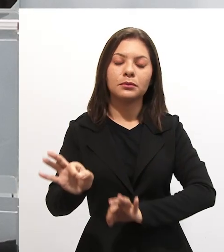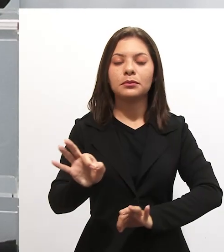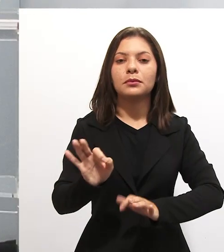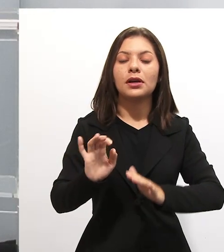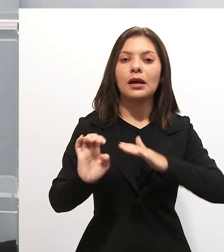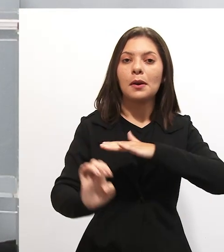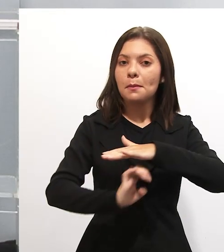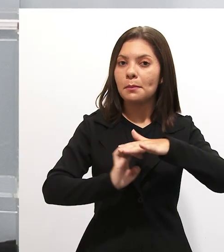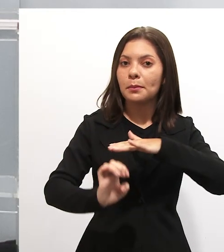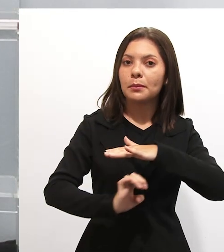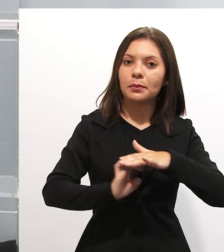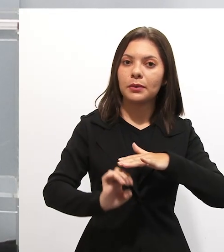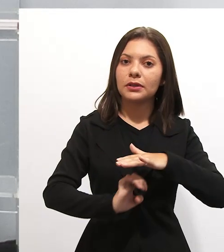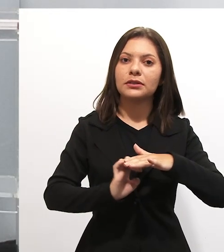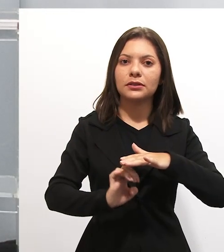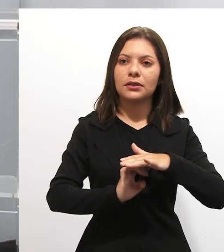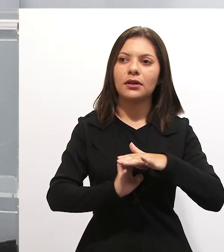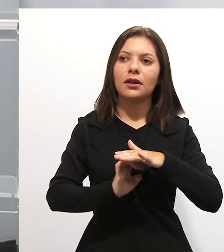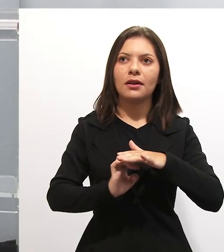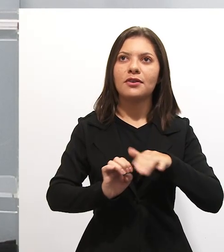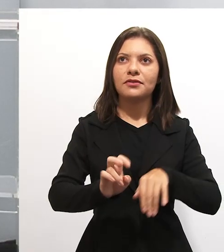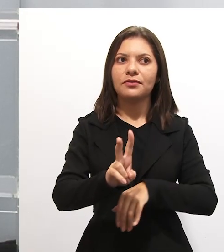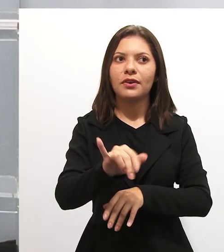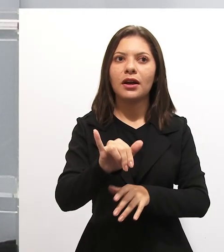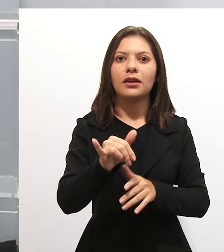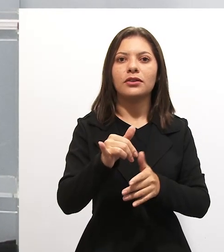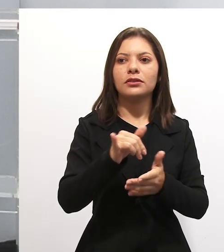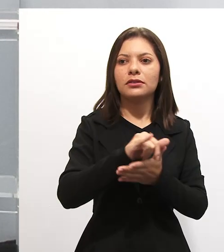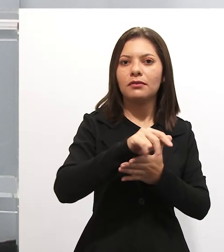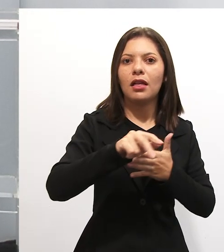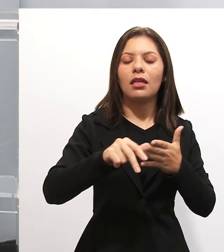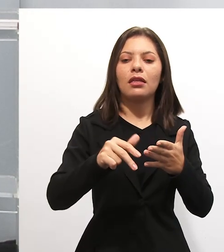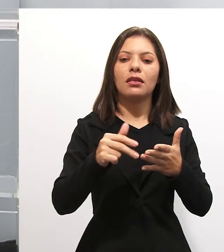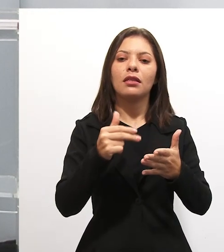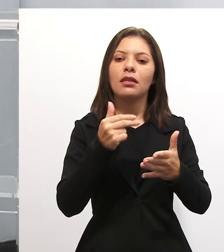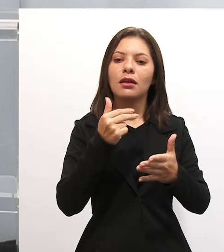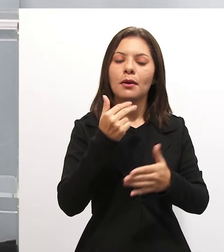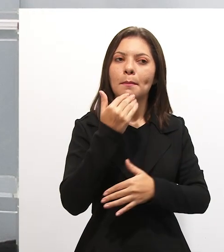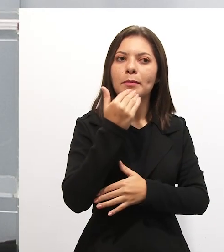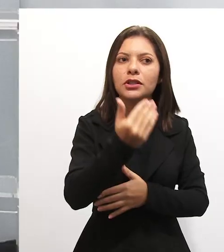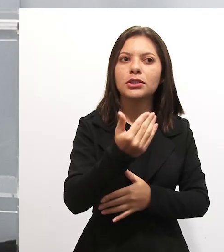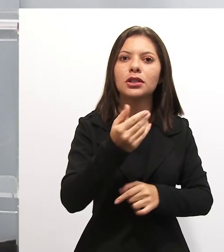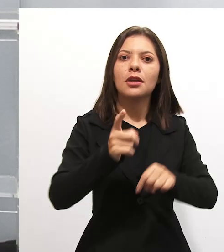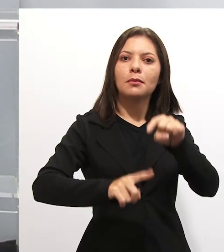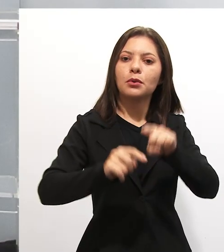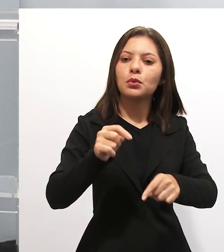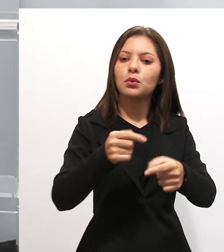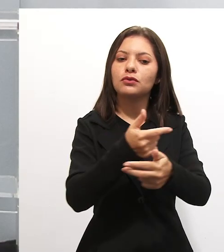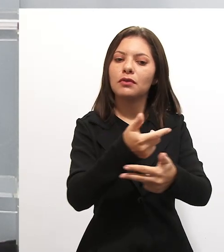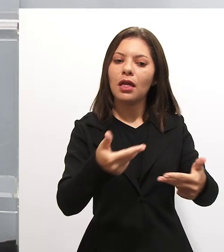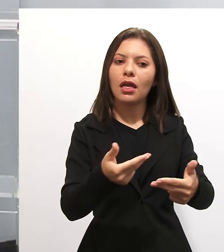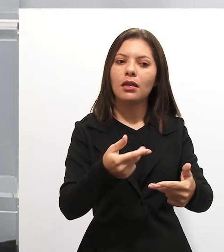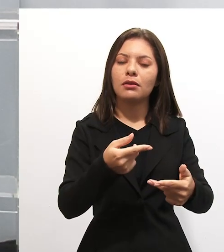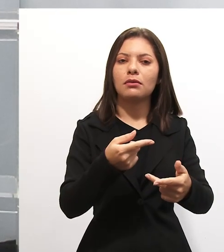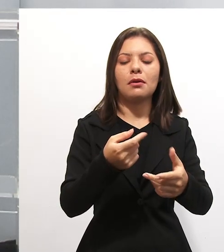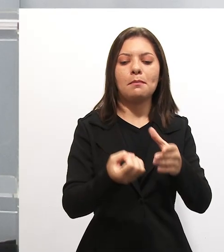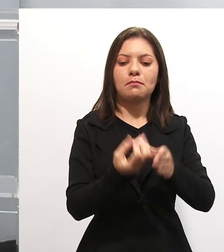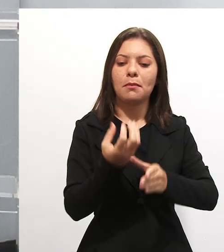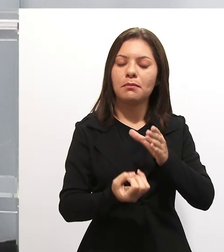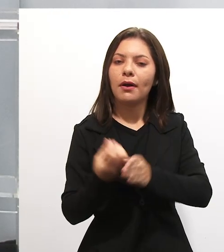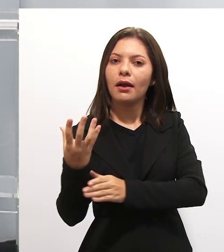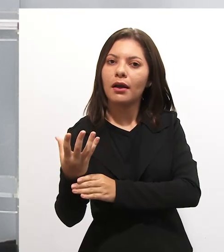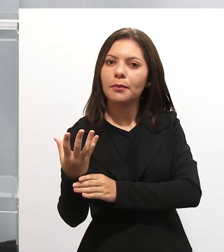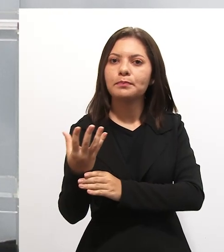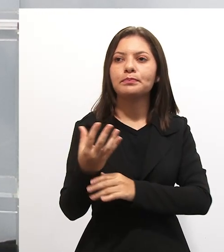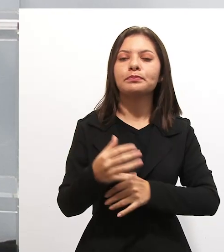empresa, antes dela começar a fazer as aquisições de insumos para poder fabricar aquele bem, um exemplo